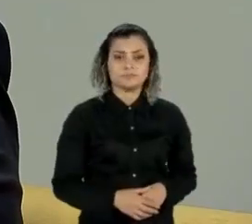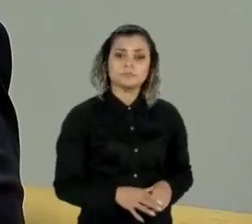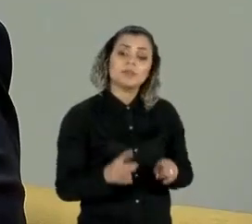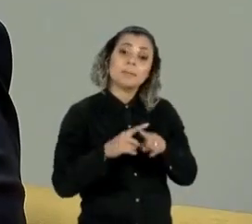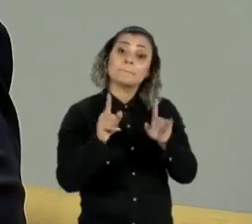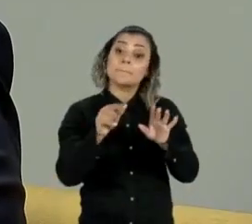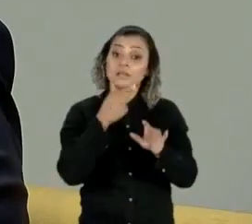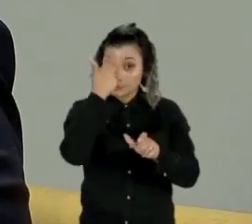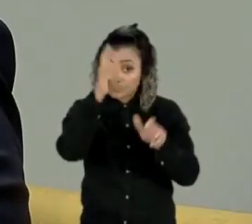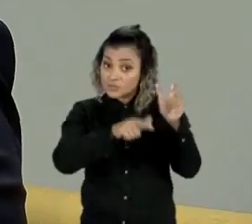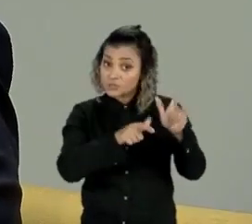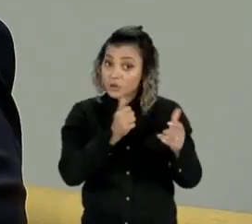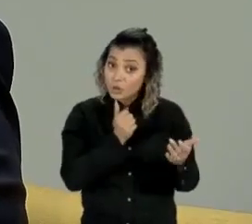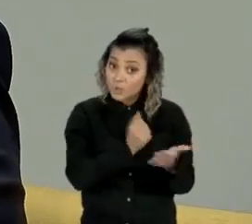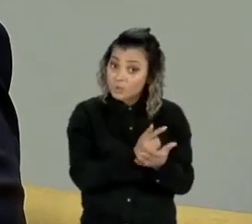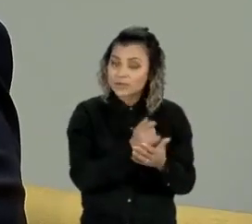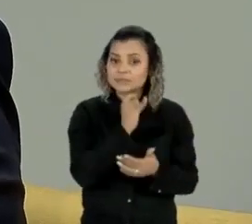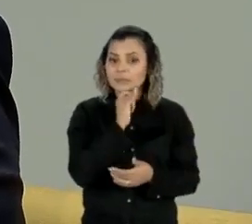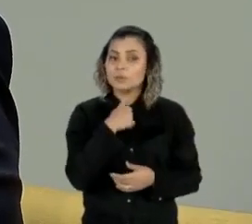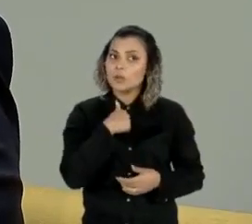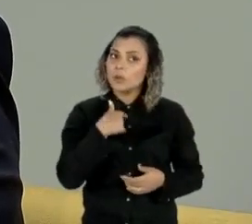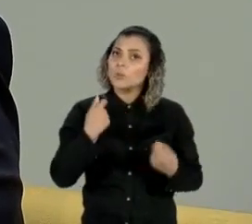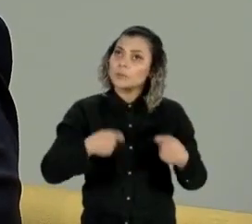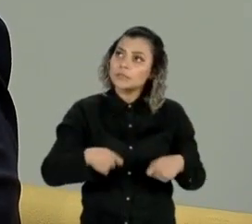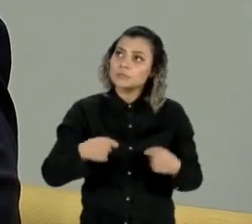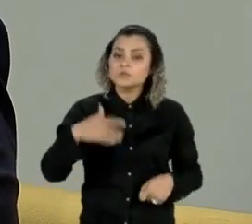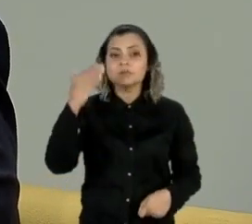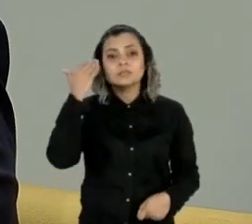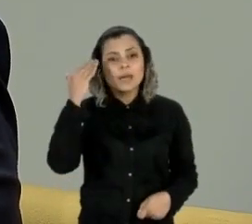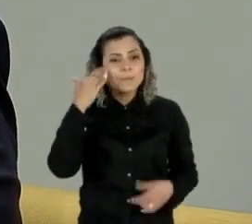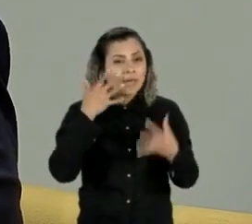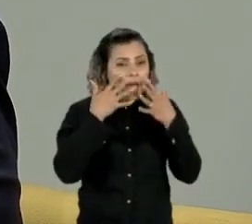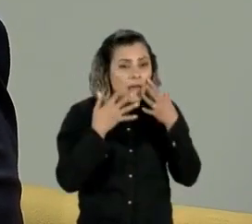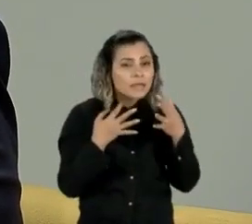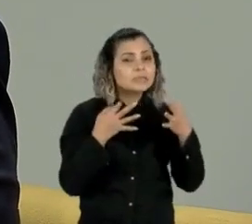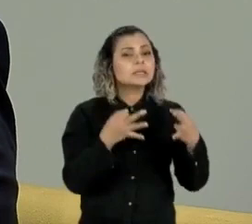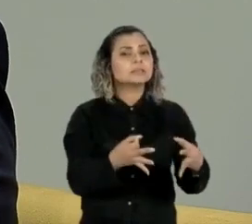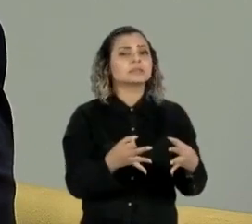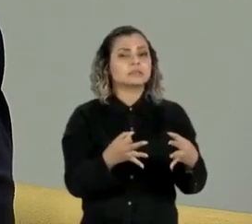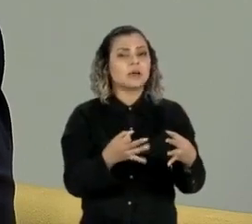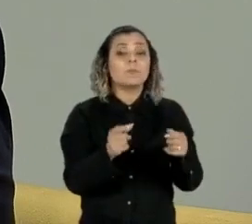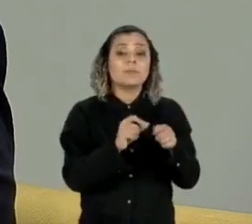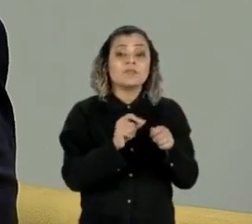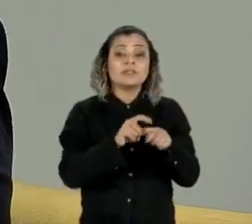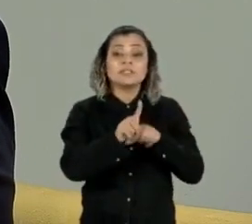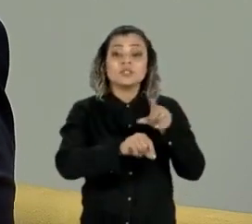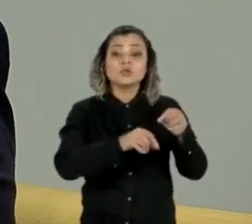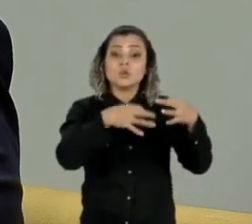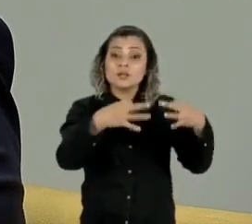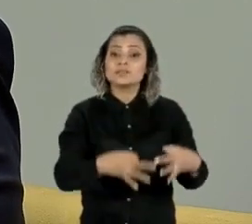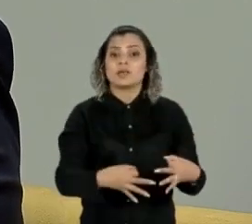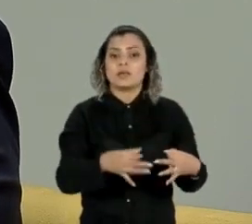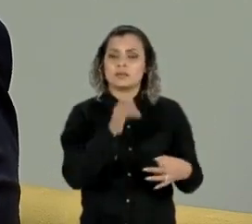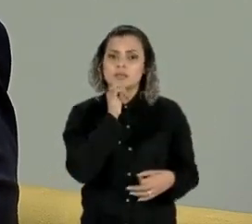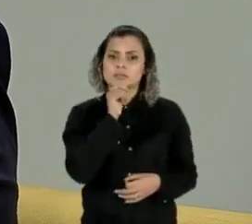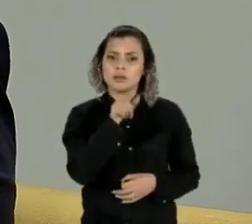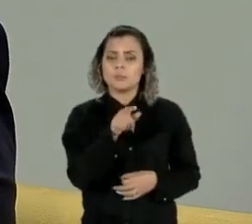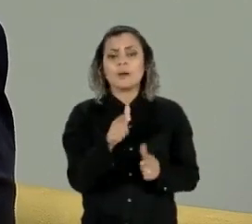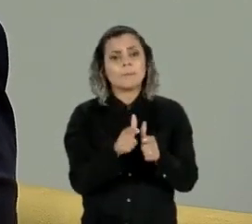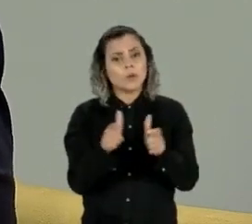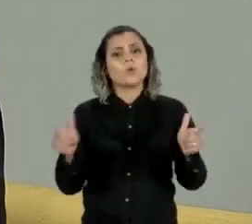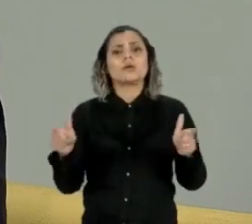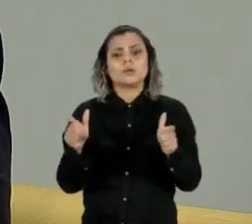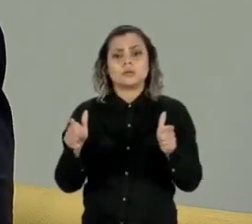vista do consumidor, né, o que eu preciso prestar atenção, no que eu preciso prestar atenção para fazer uma escolha, porque muitas